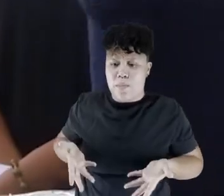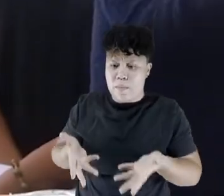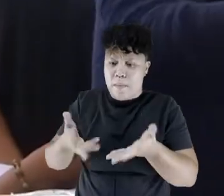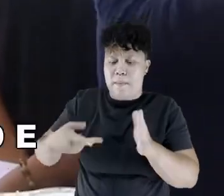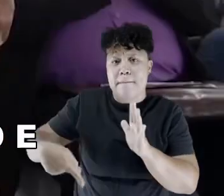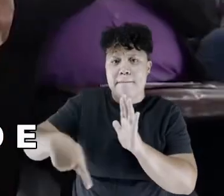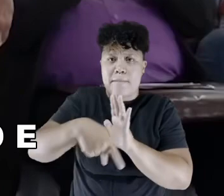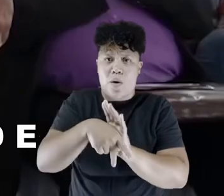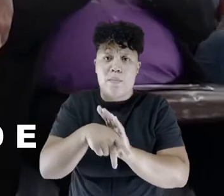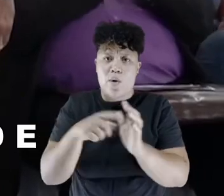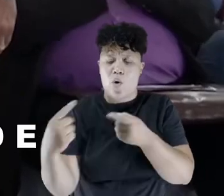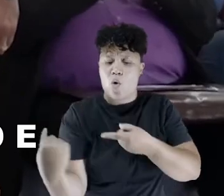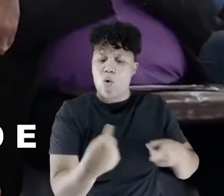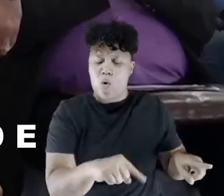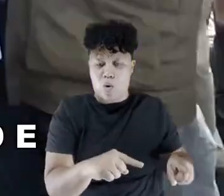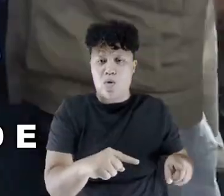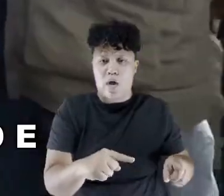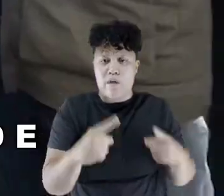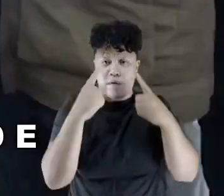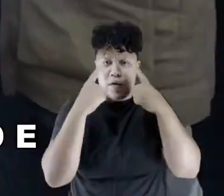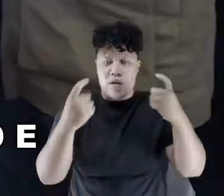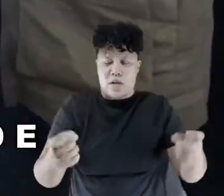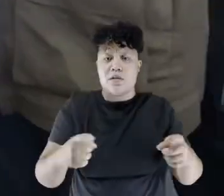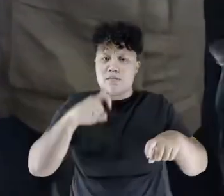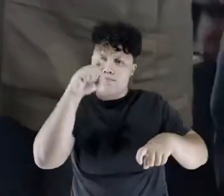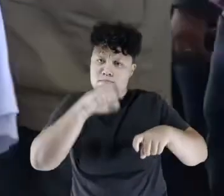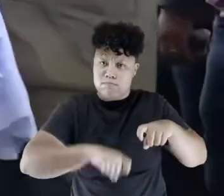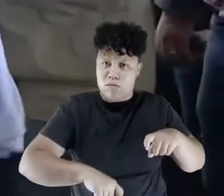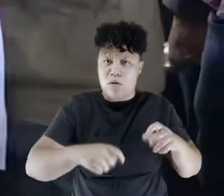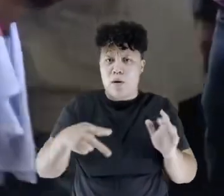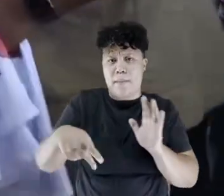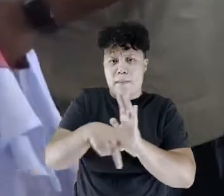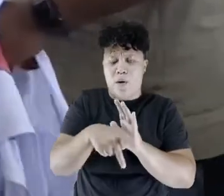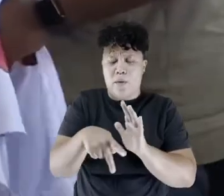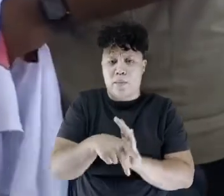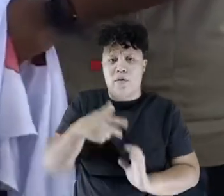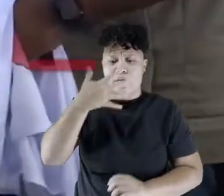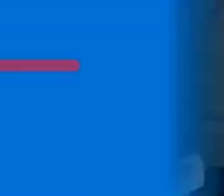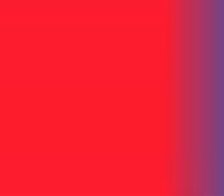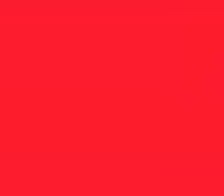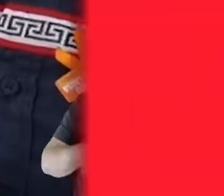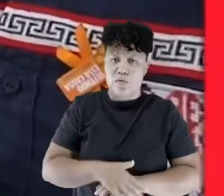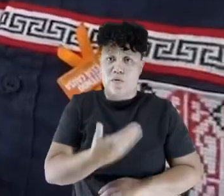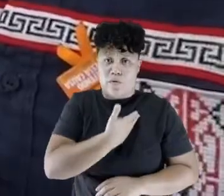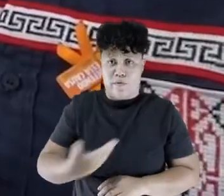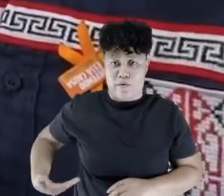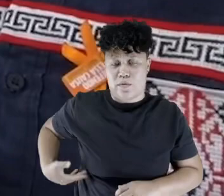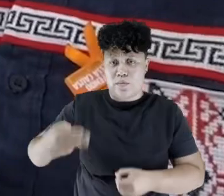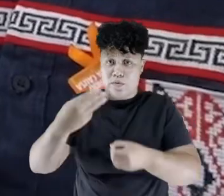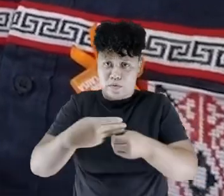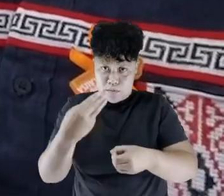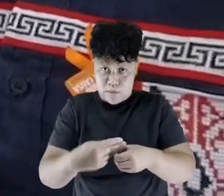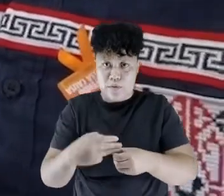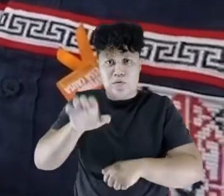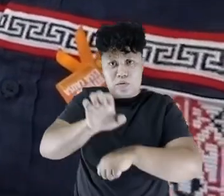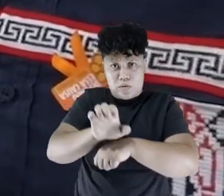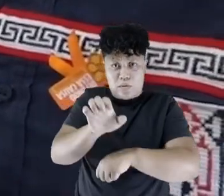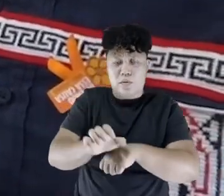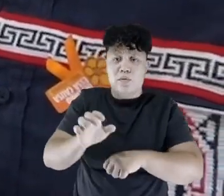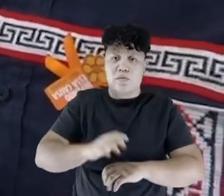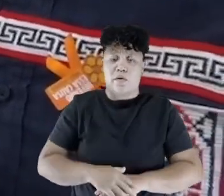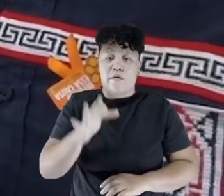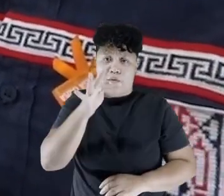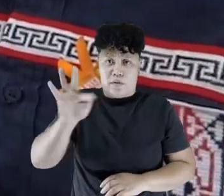governo federal Cidadania Marajó de combate ao abuso e exploração sexual infantil. Foi uma união de esforços entre o